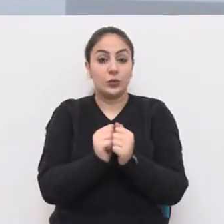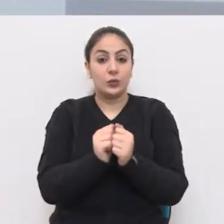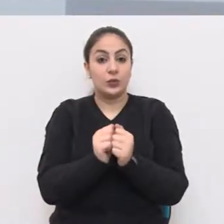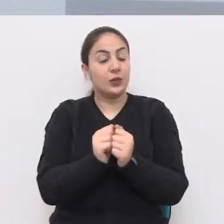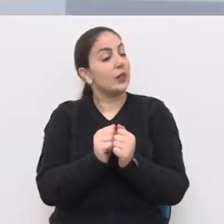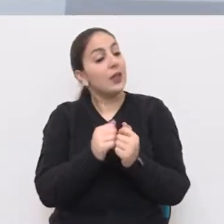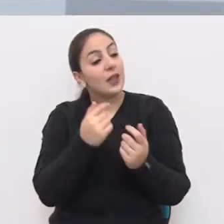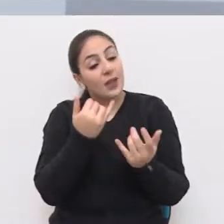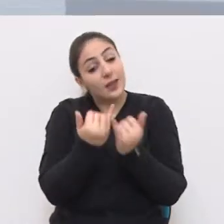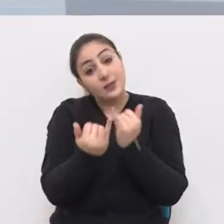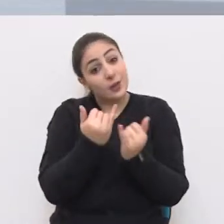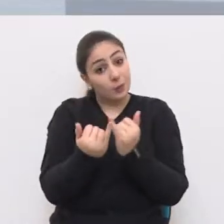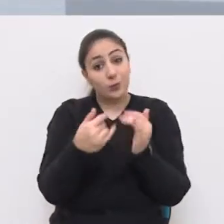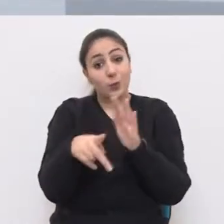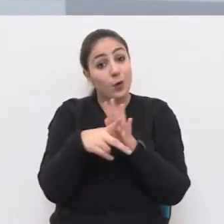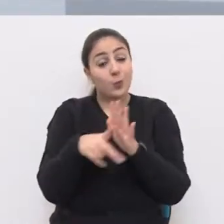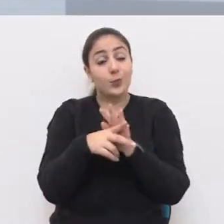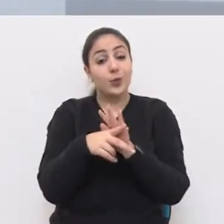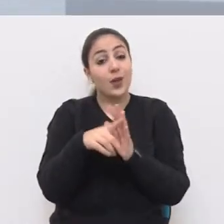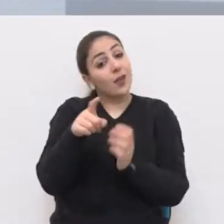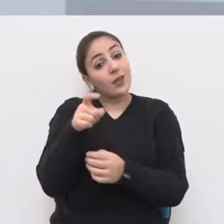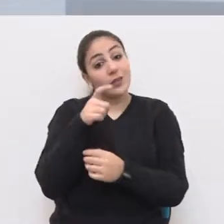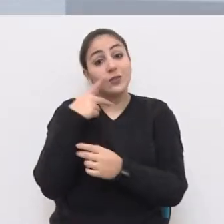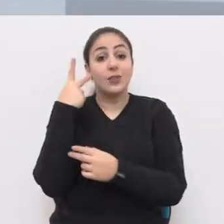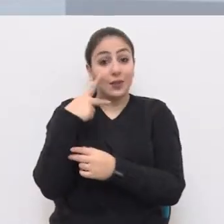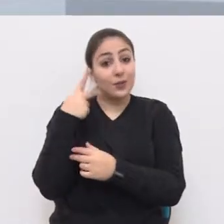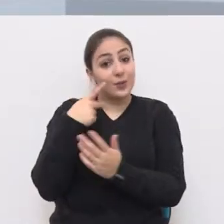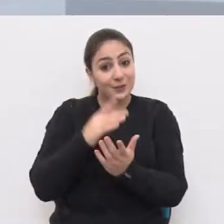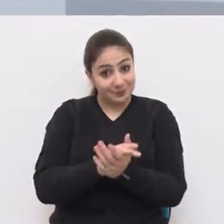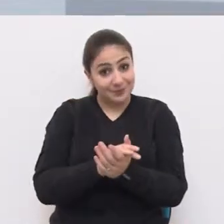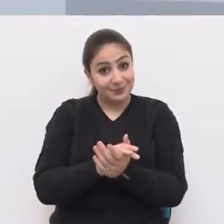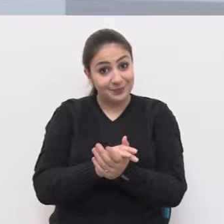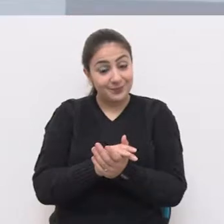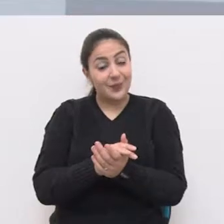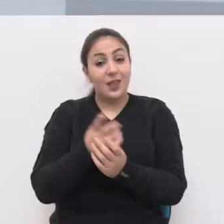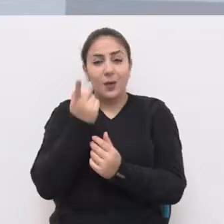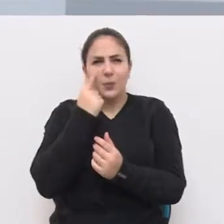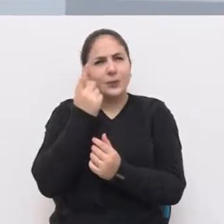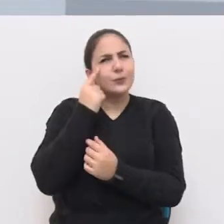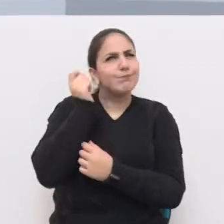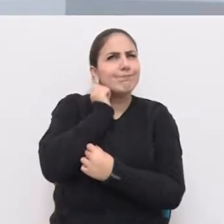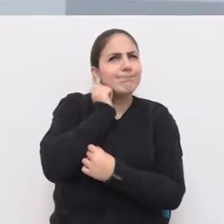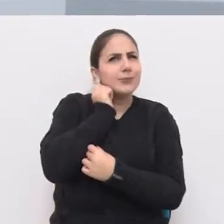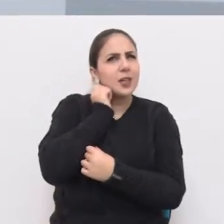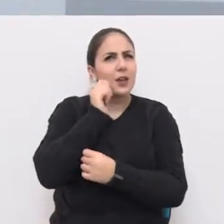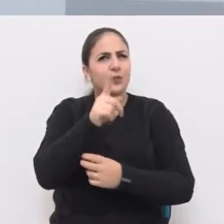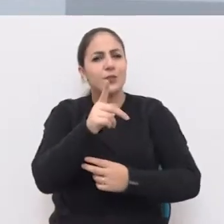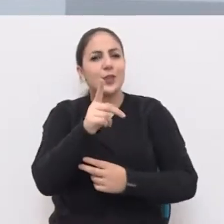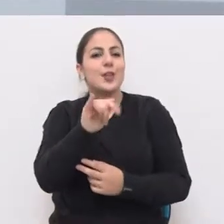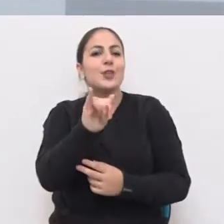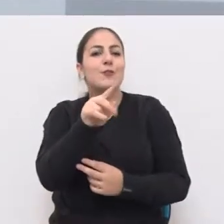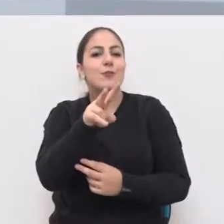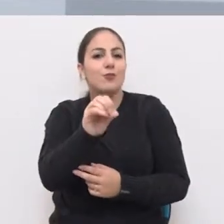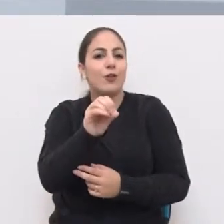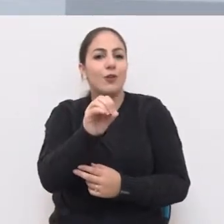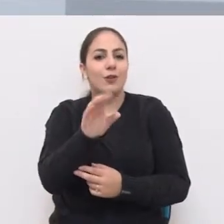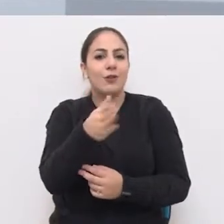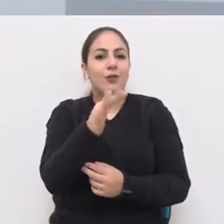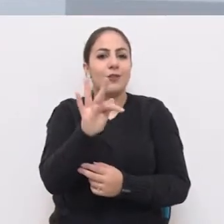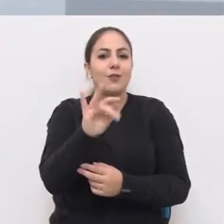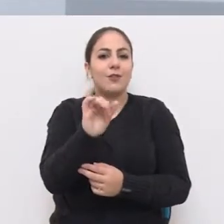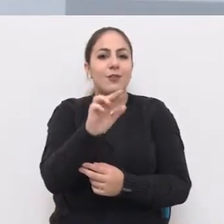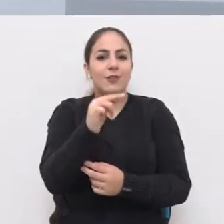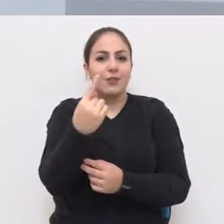como ex-vereadores. Já pensou nós pegarmos, por exemplo, o ex-vereador e vereador emérito Ivo Ferrão, ir